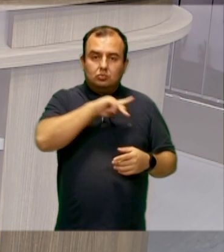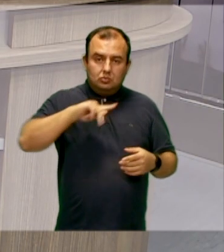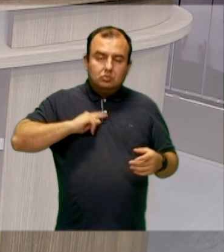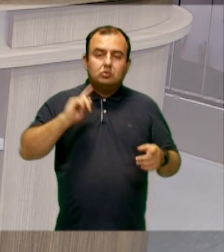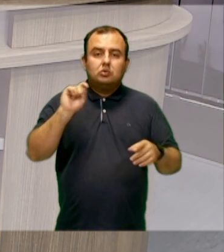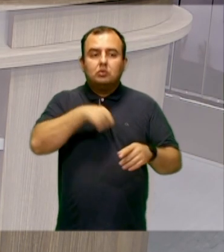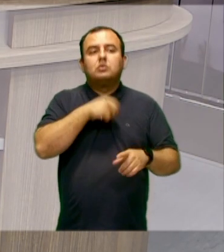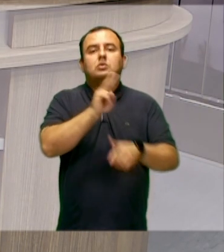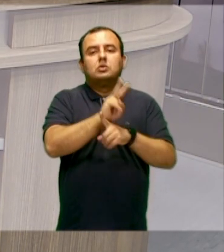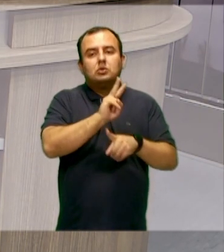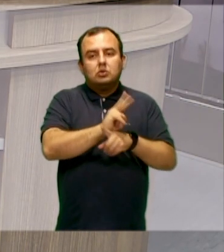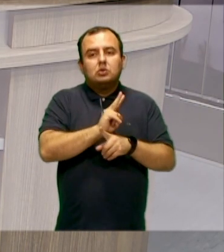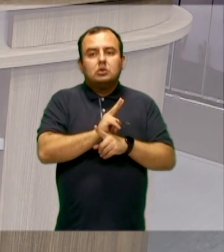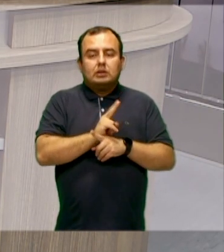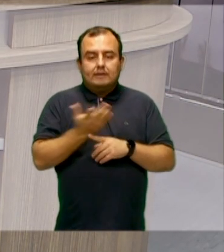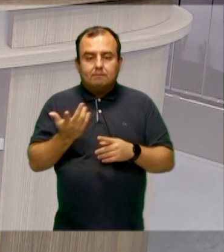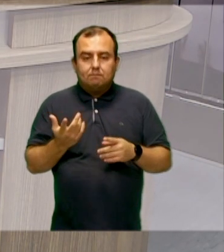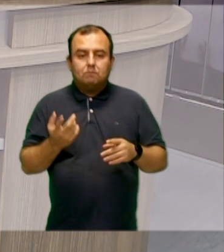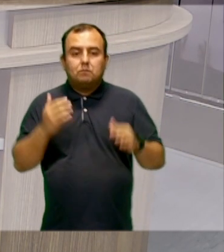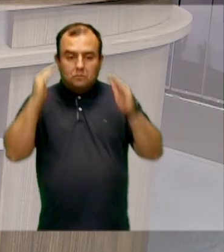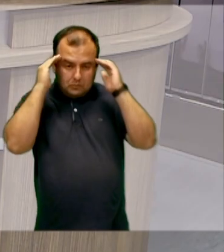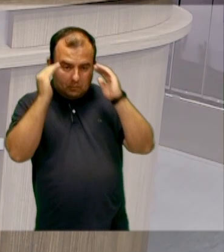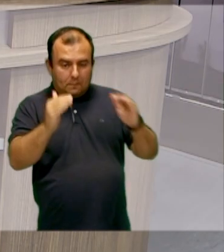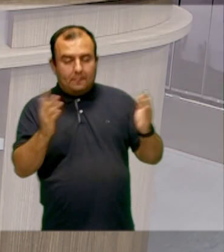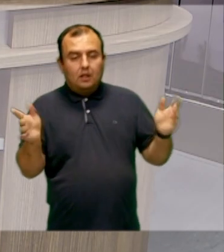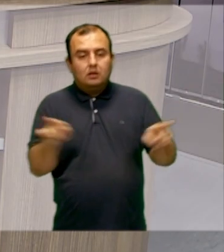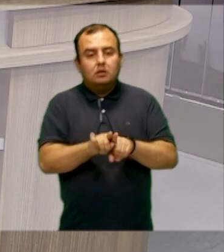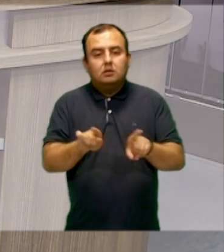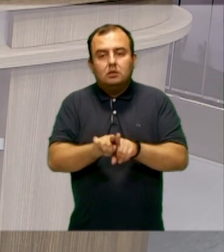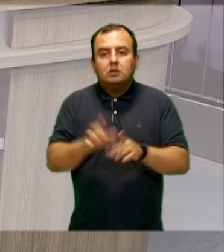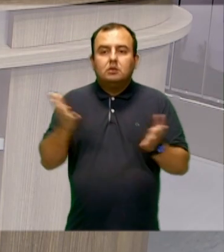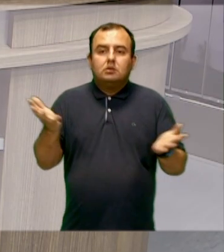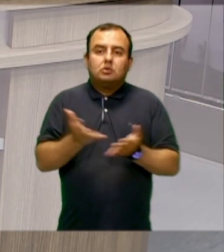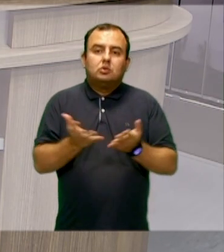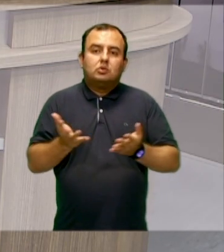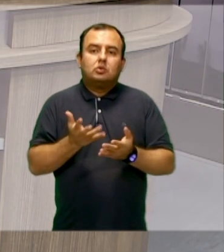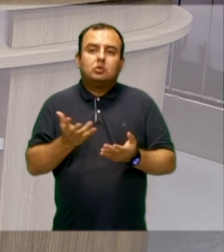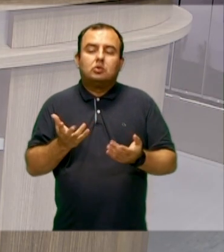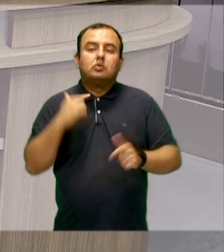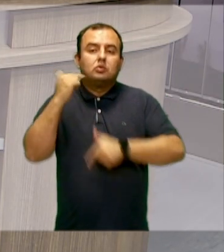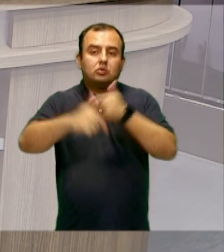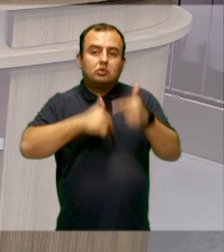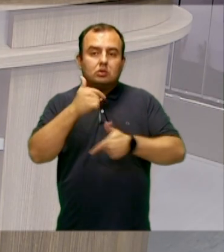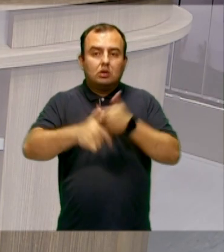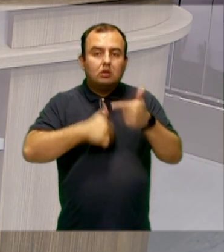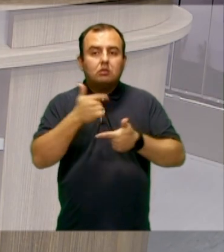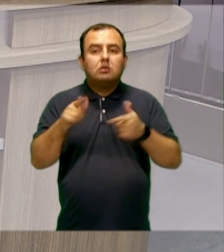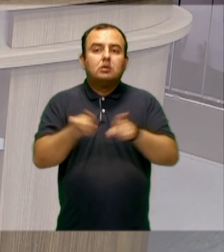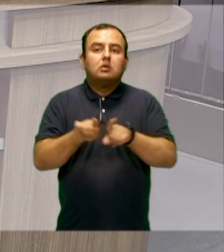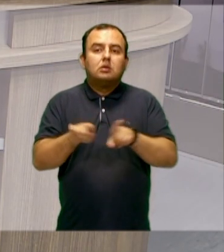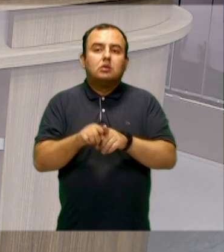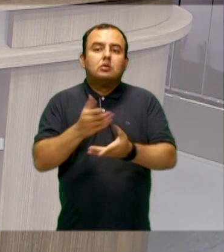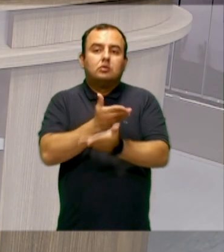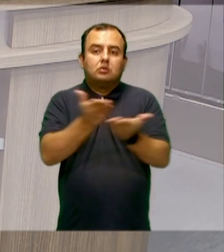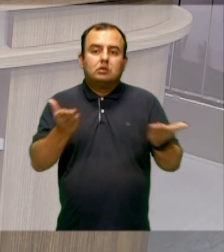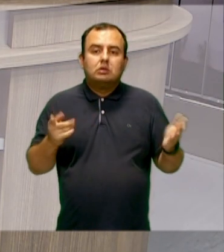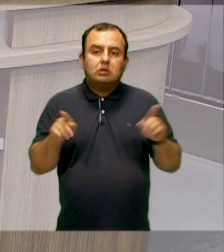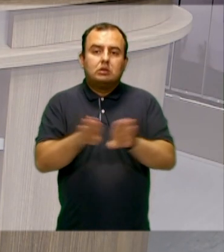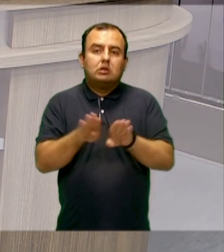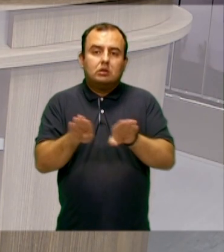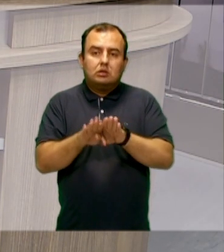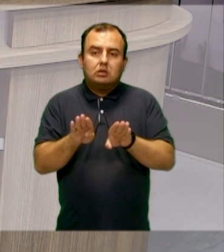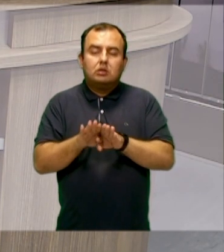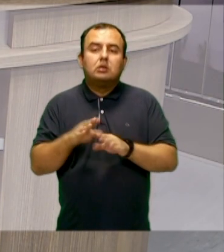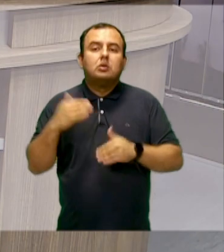fiscalizar para ver se a empresa está cumprindo. Entrando agora nessa questão dos prestadores de serviço, vocês também passaram por um